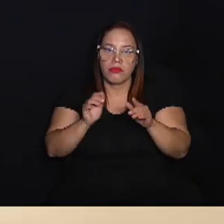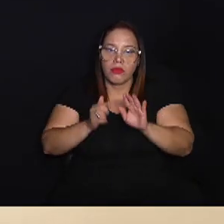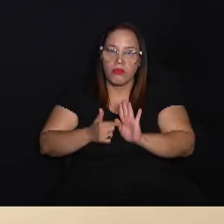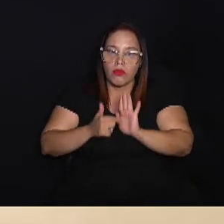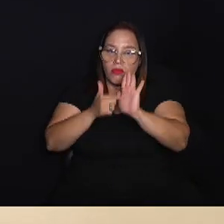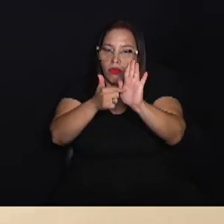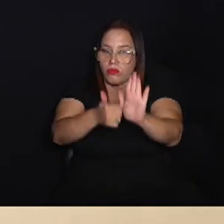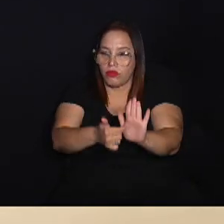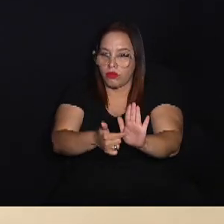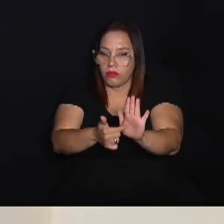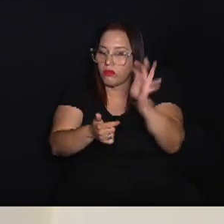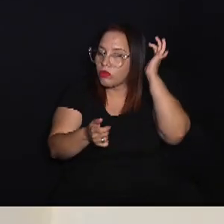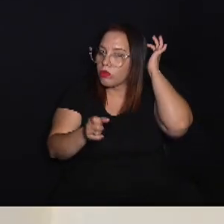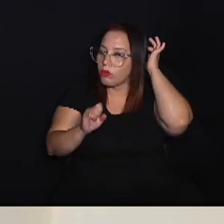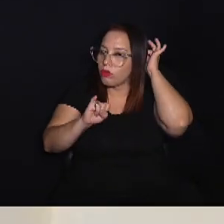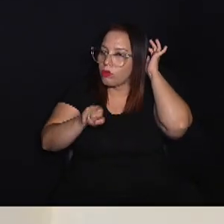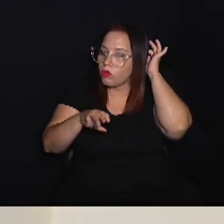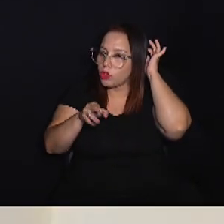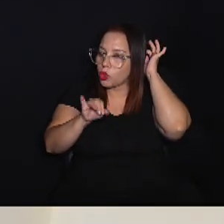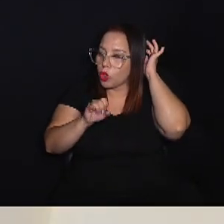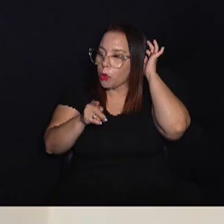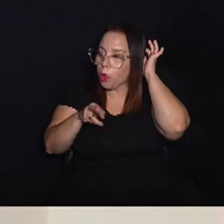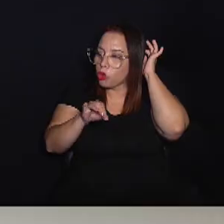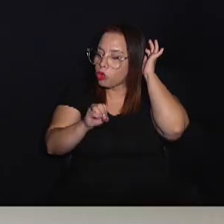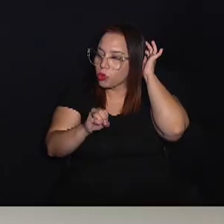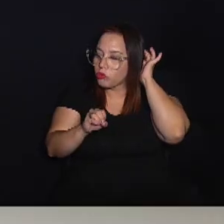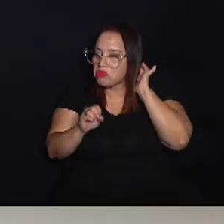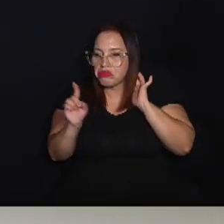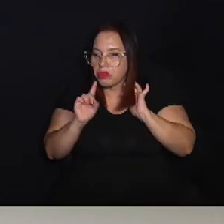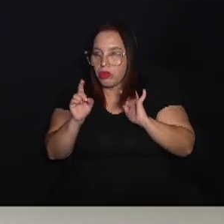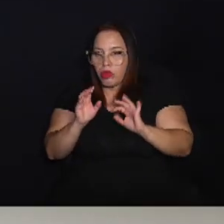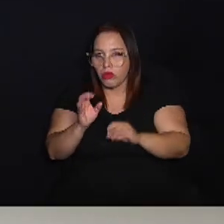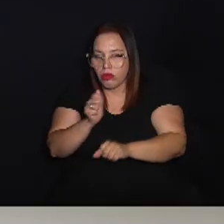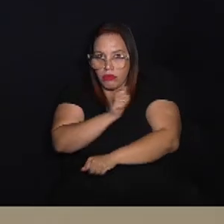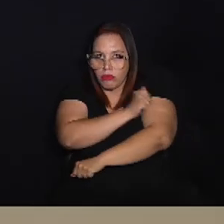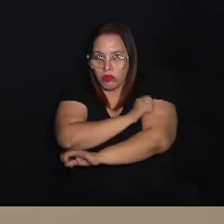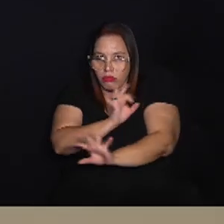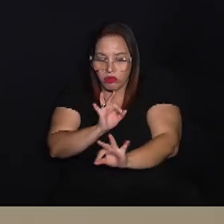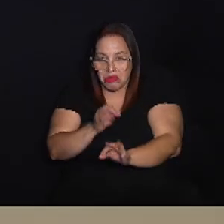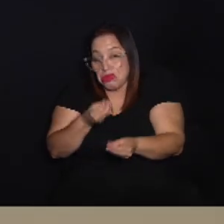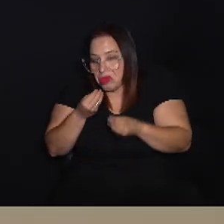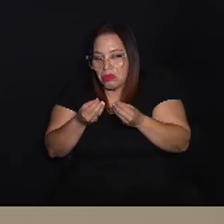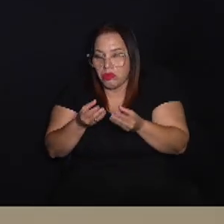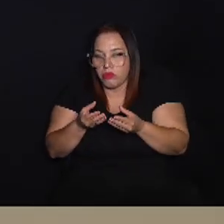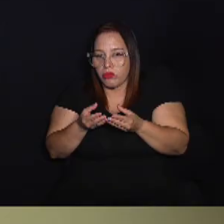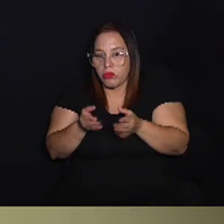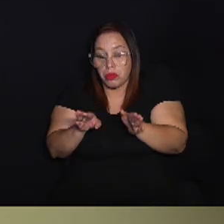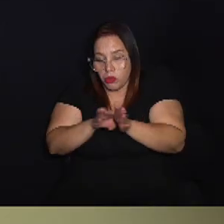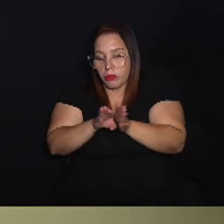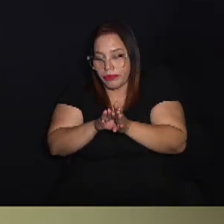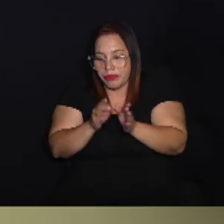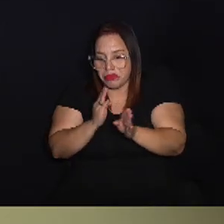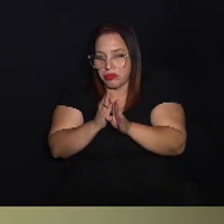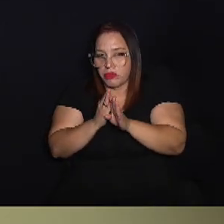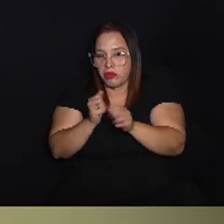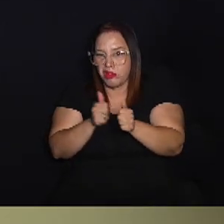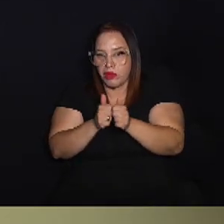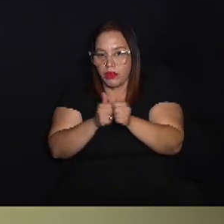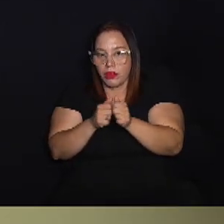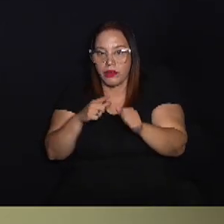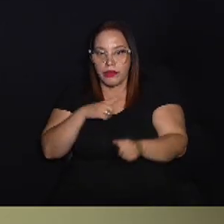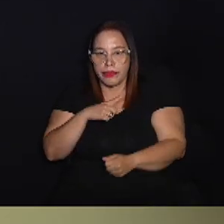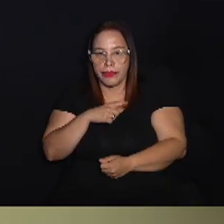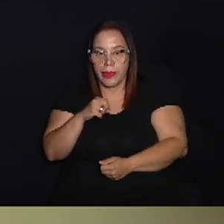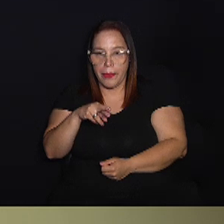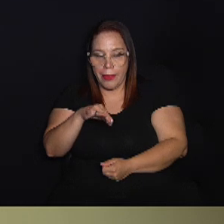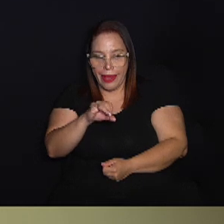exposição do João Bosco, que nem é acadêmico, mas é como se fosse, porque é muito chegado. Nós temos o